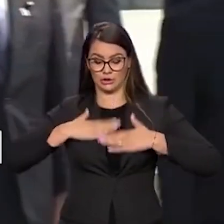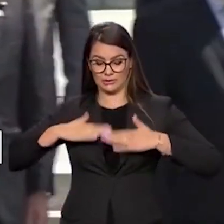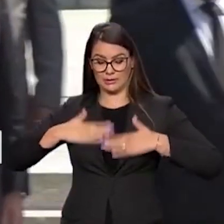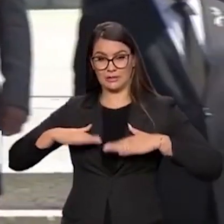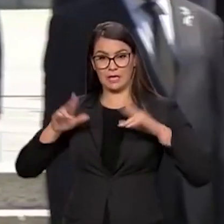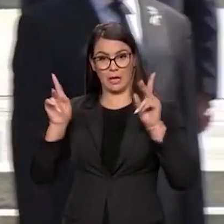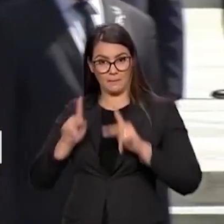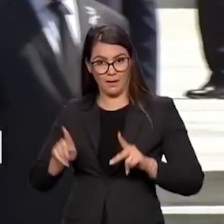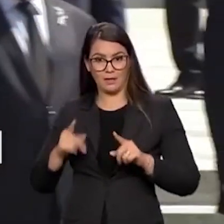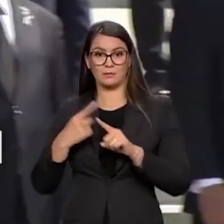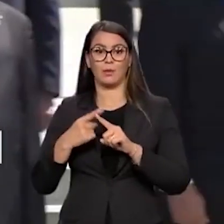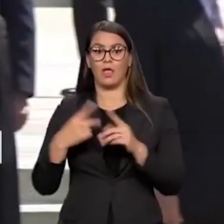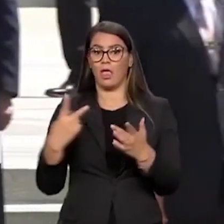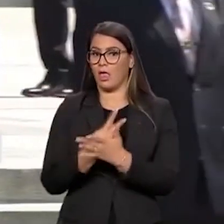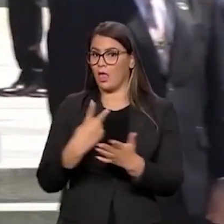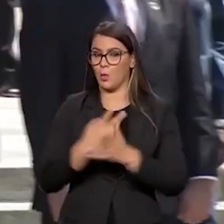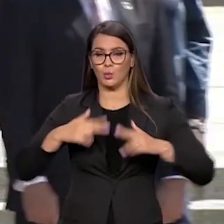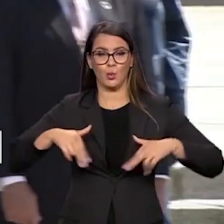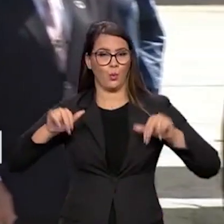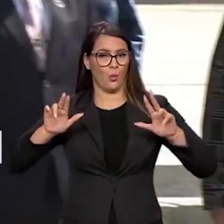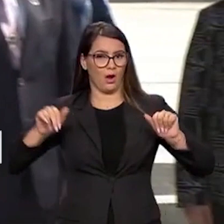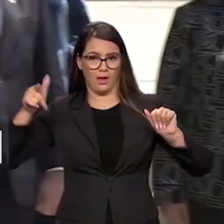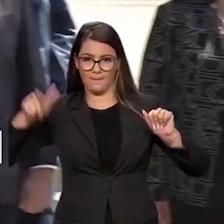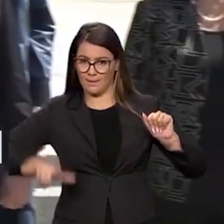paz, pois o erro jamais se repetirá.